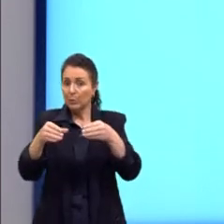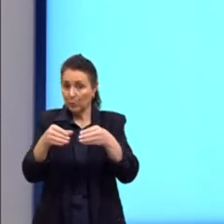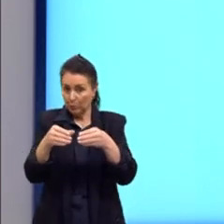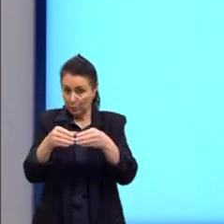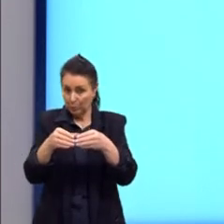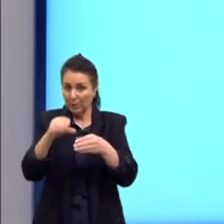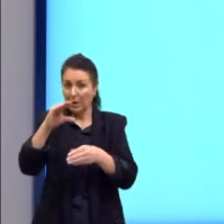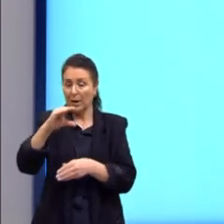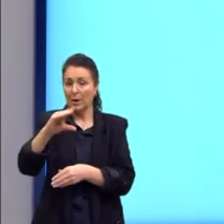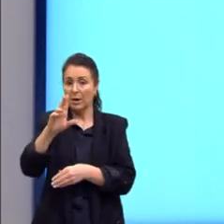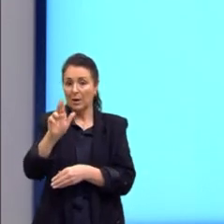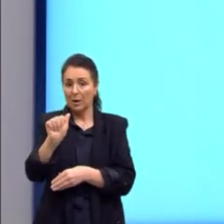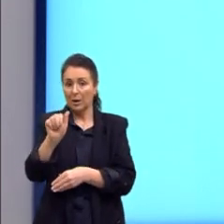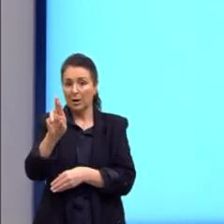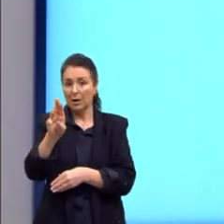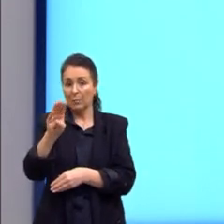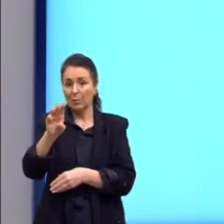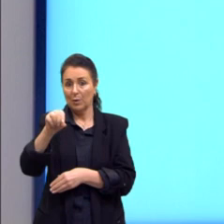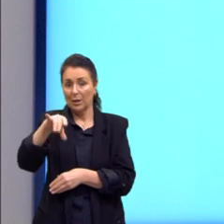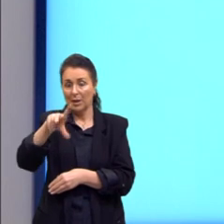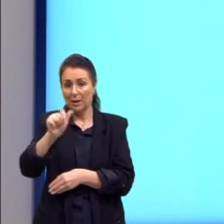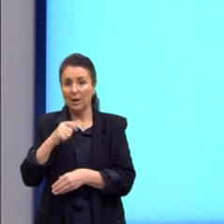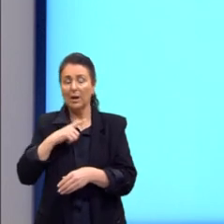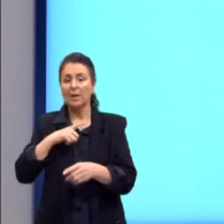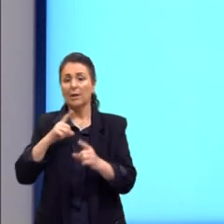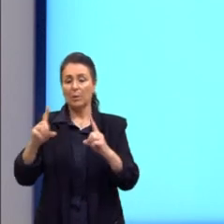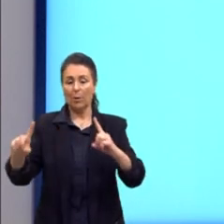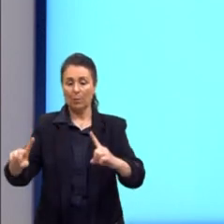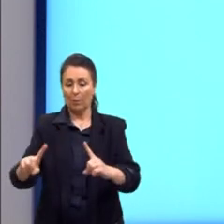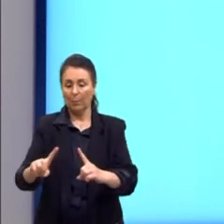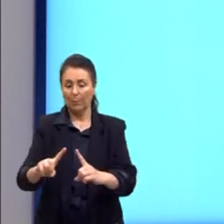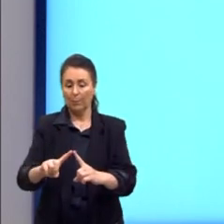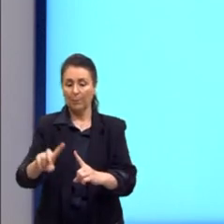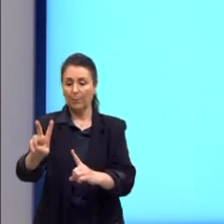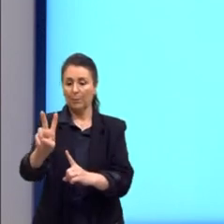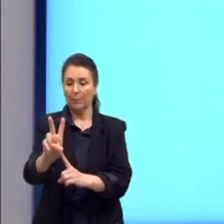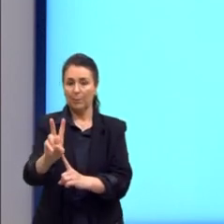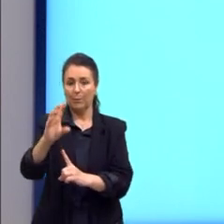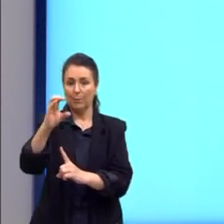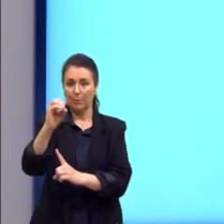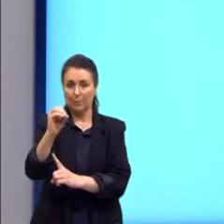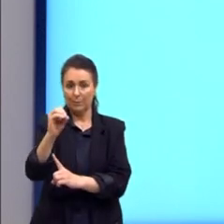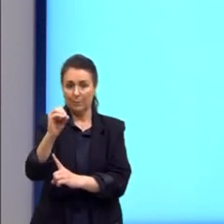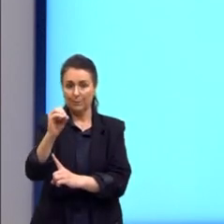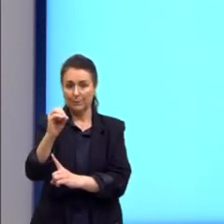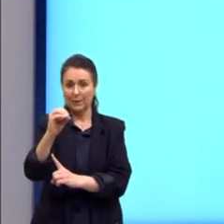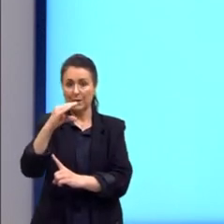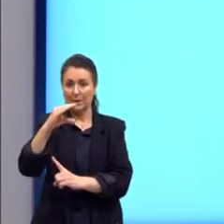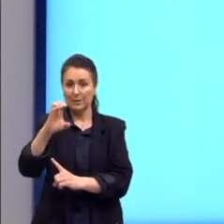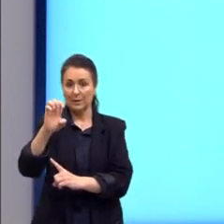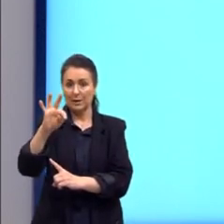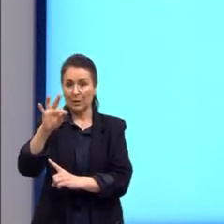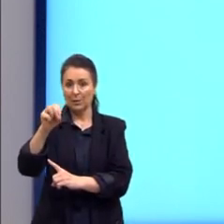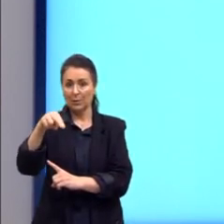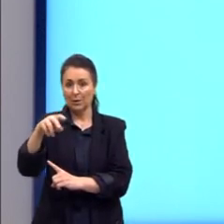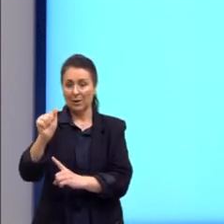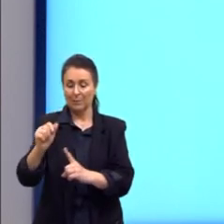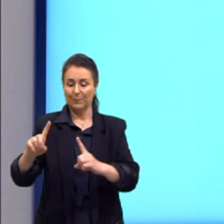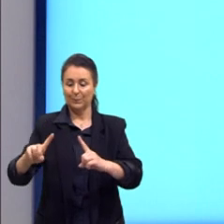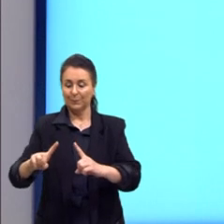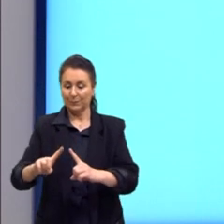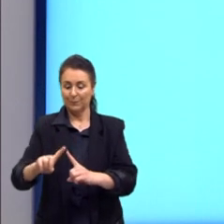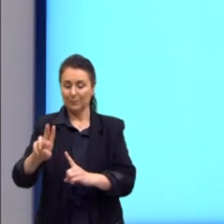carbonila também nós temos acetonas tá tanto que normalmente na na escola na sala de aula a gente trabalha esses dois juntos